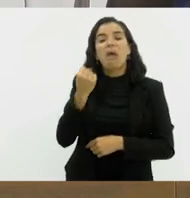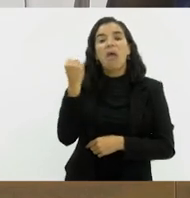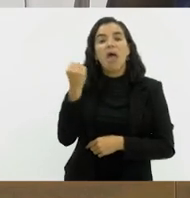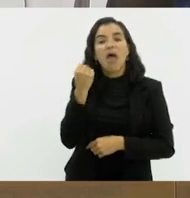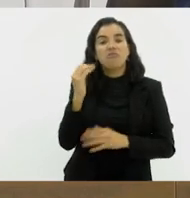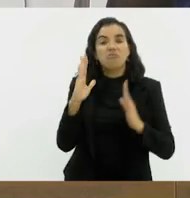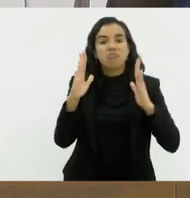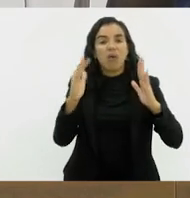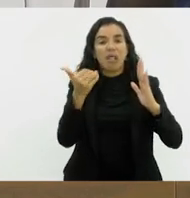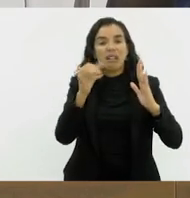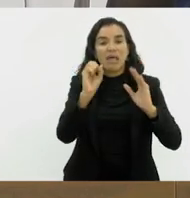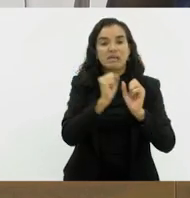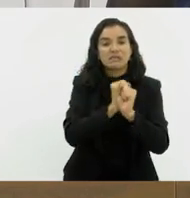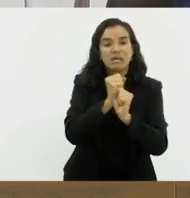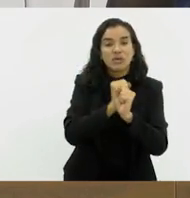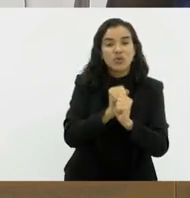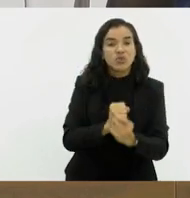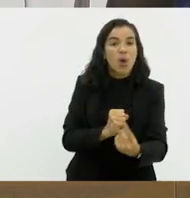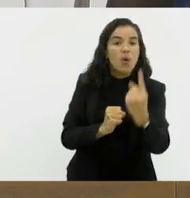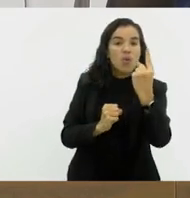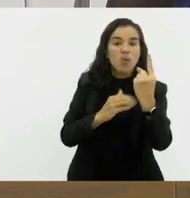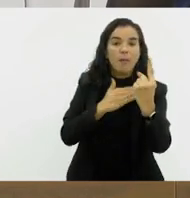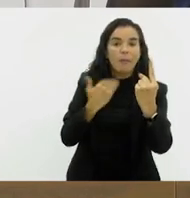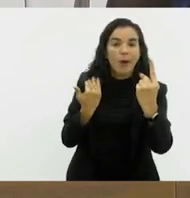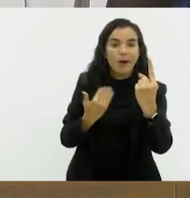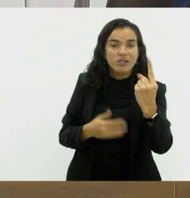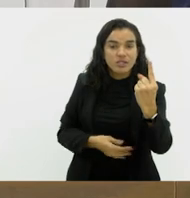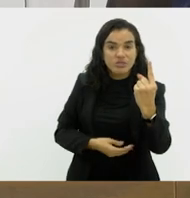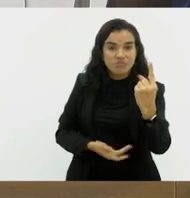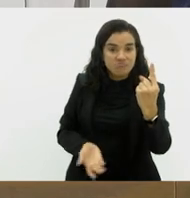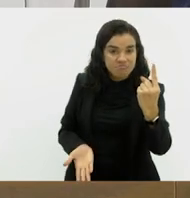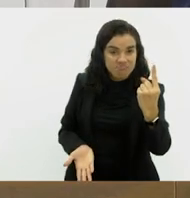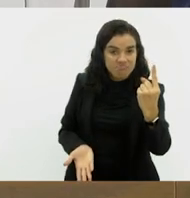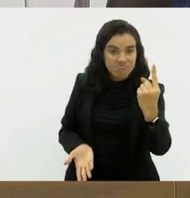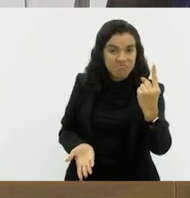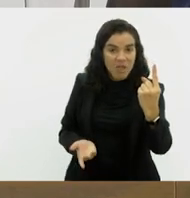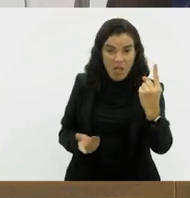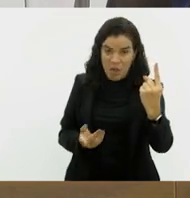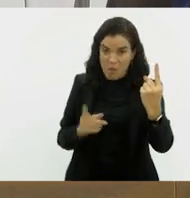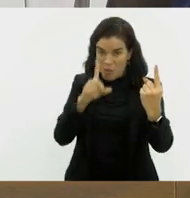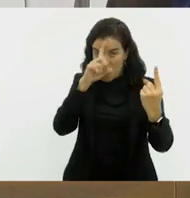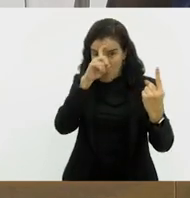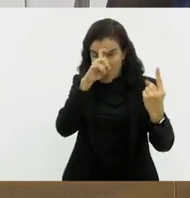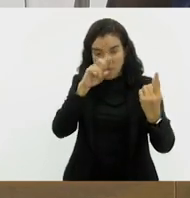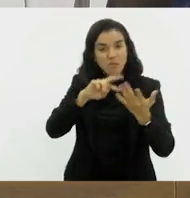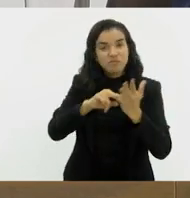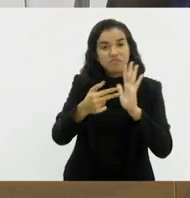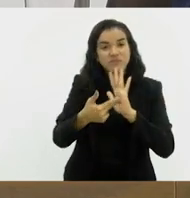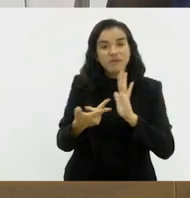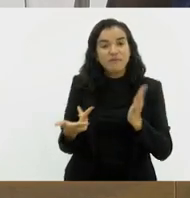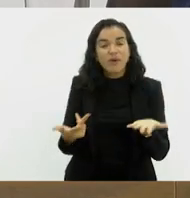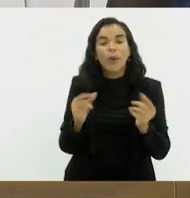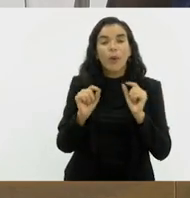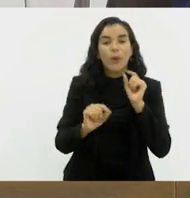10 anos, há registro de uma morte no hospital sanatório penal. O que, para um hospital, me parece assim, um pouco...